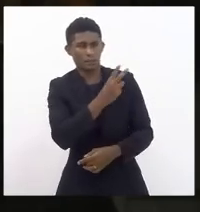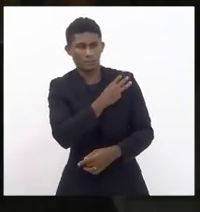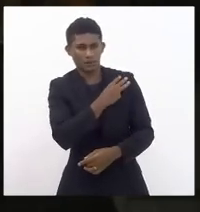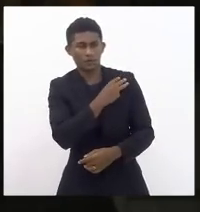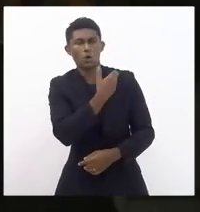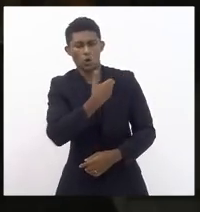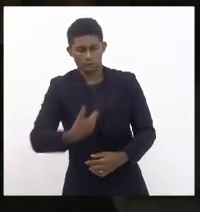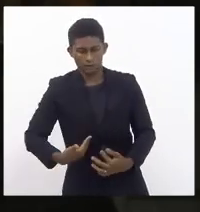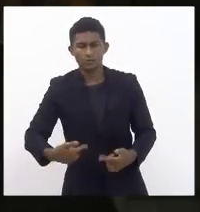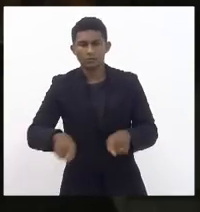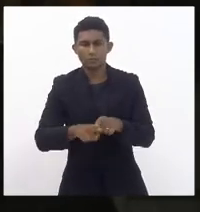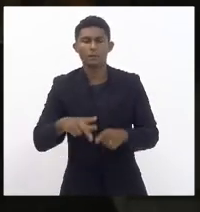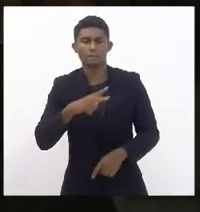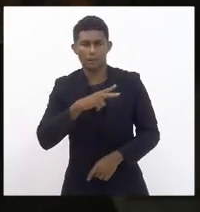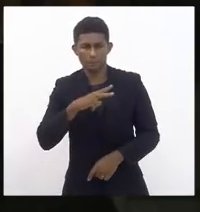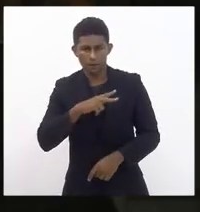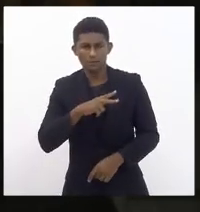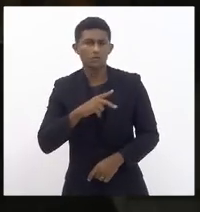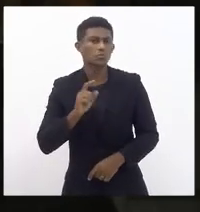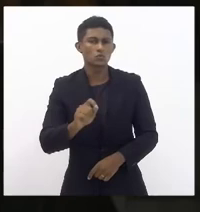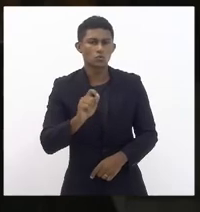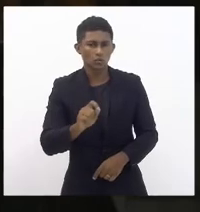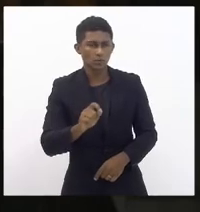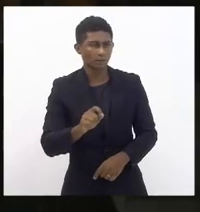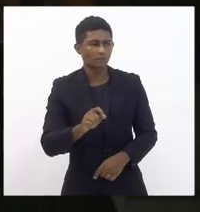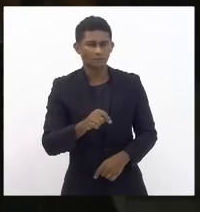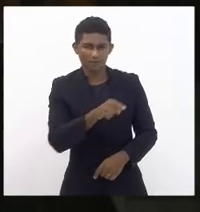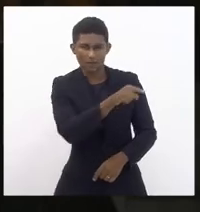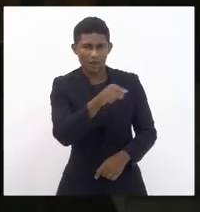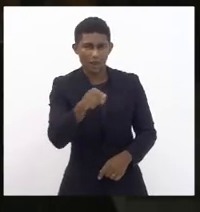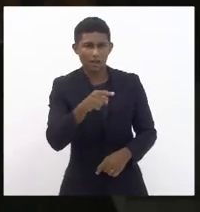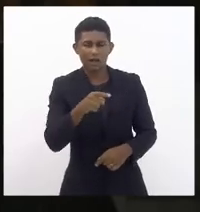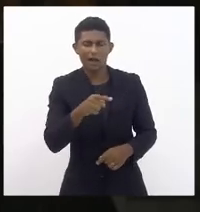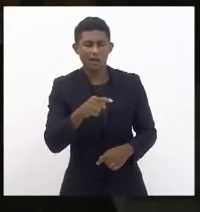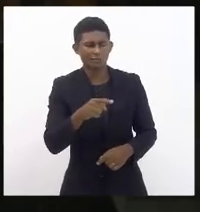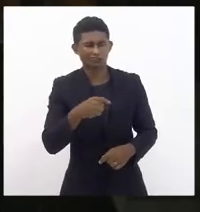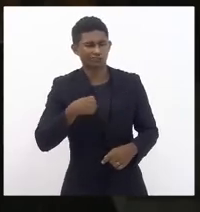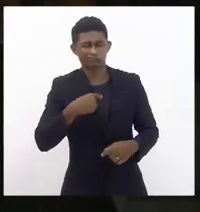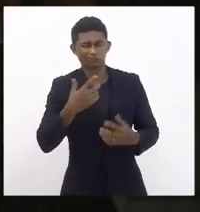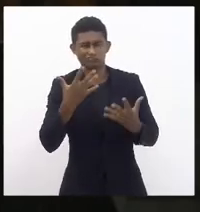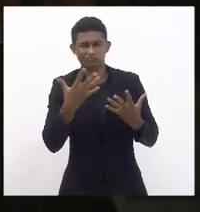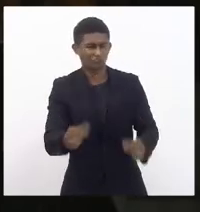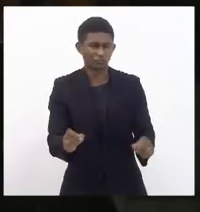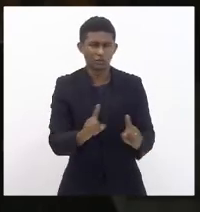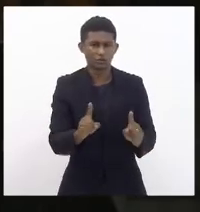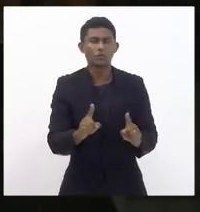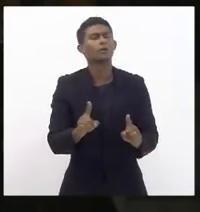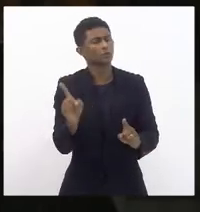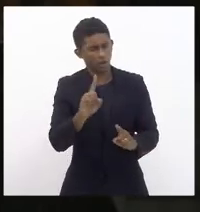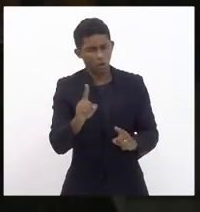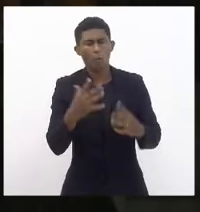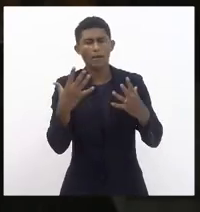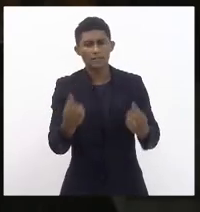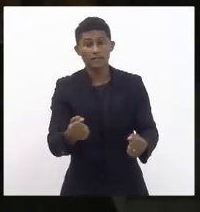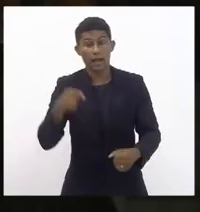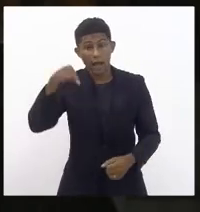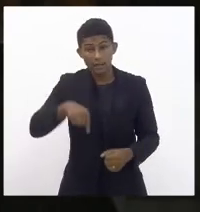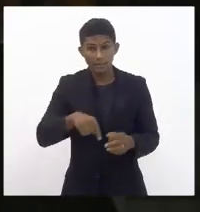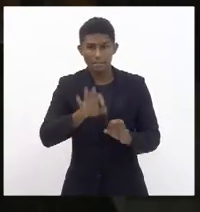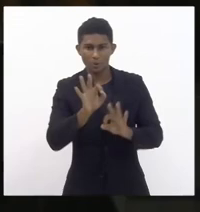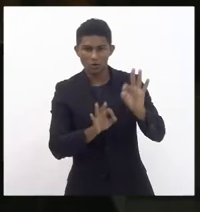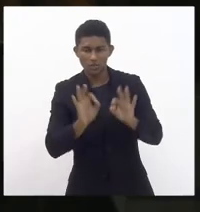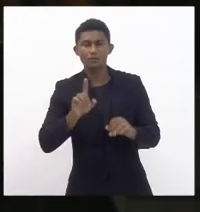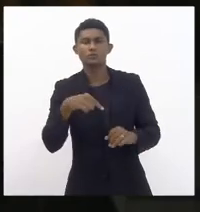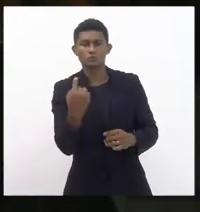negaria a caminhar nesse sentido a gente aprovou o projeto nessa casa dialogou